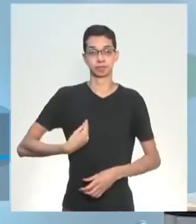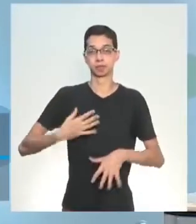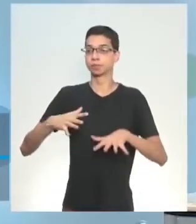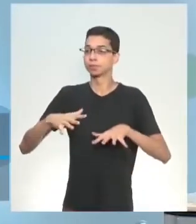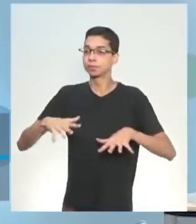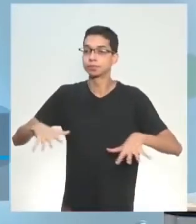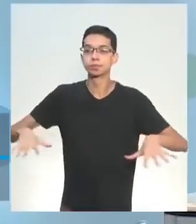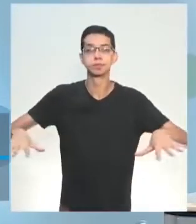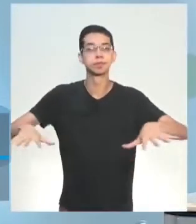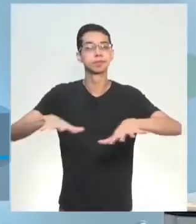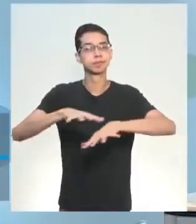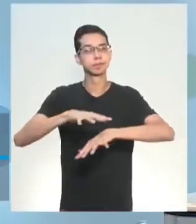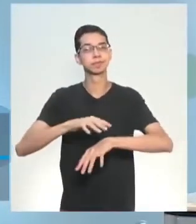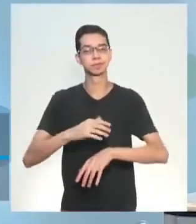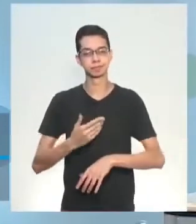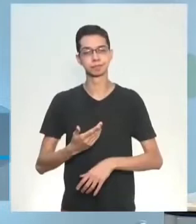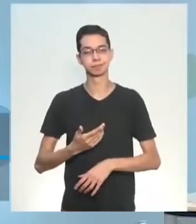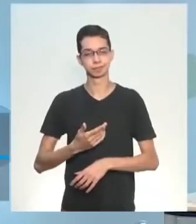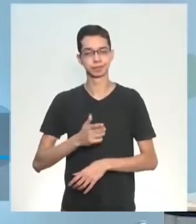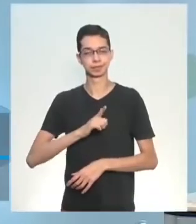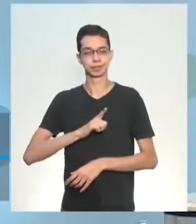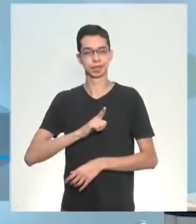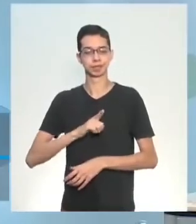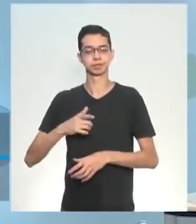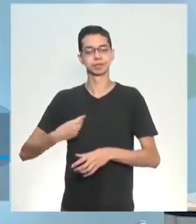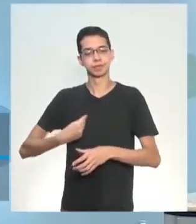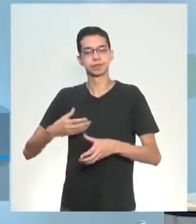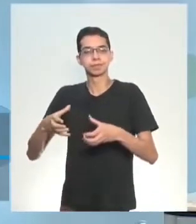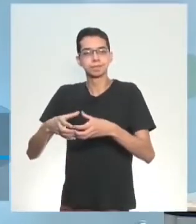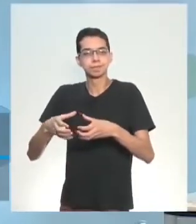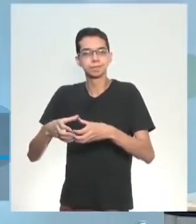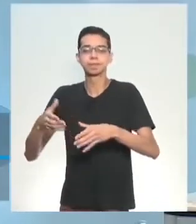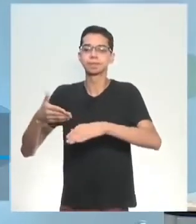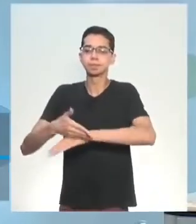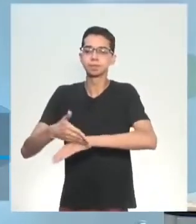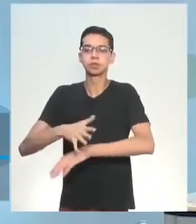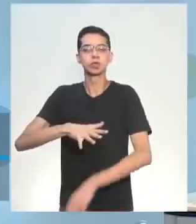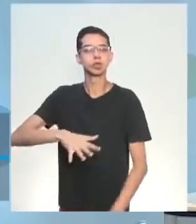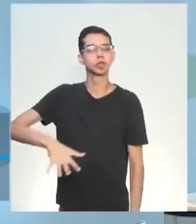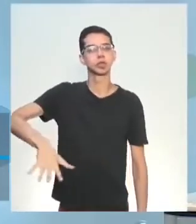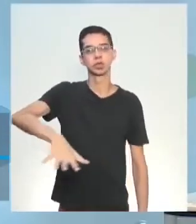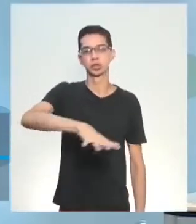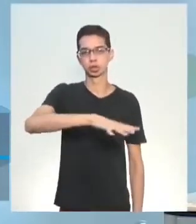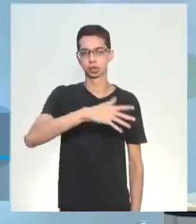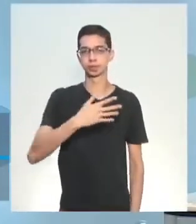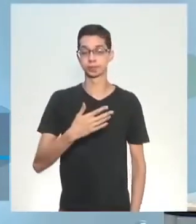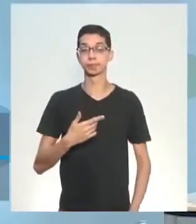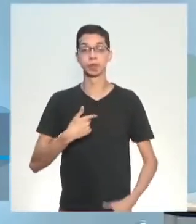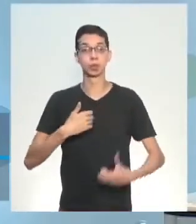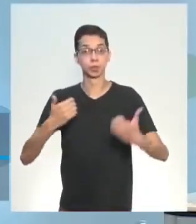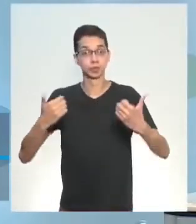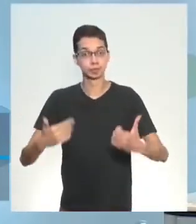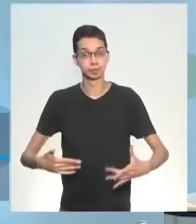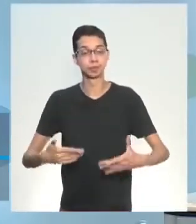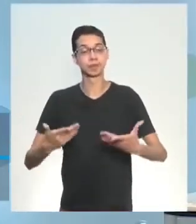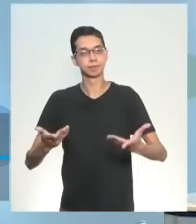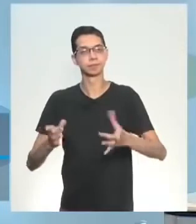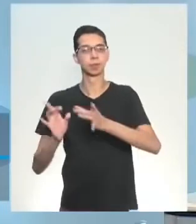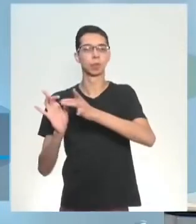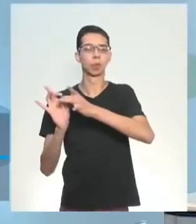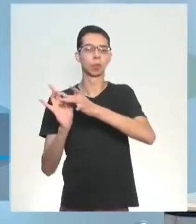estão interagindo com o ambiente, tá bom? E nesse contexto, quando eu falo de ecossistema,